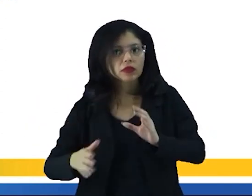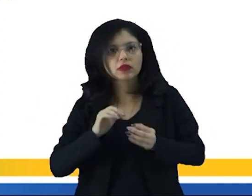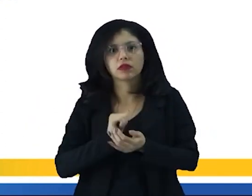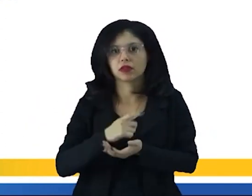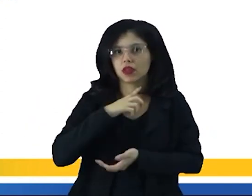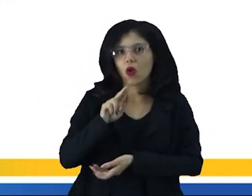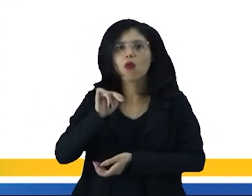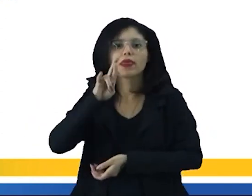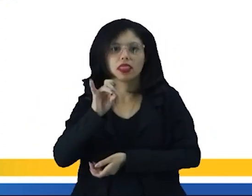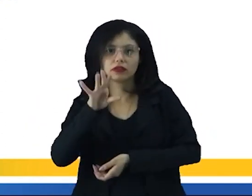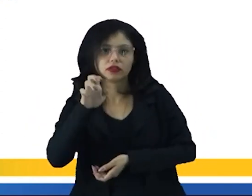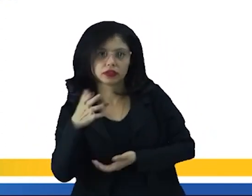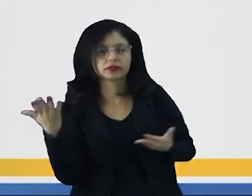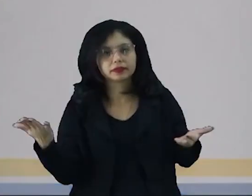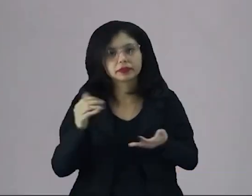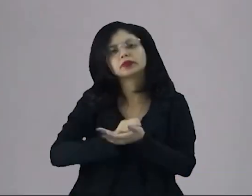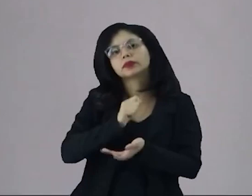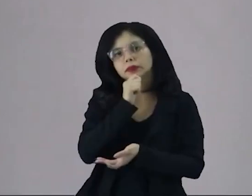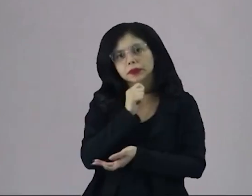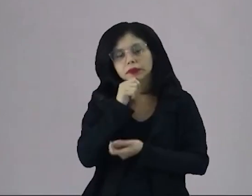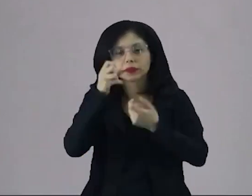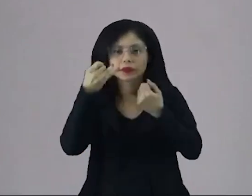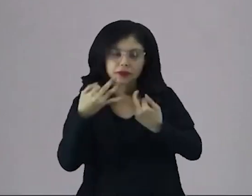úmida. Então isso ajuda a